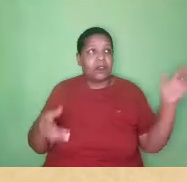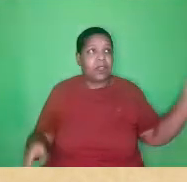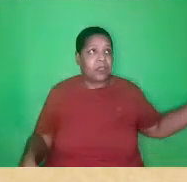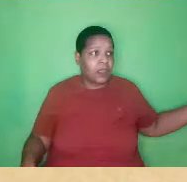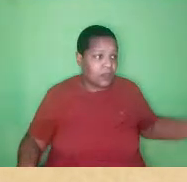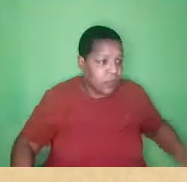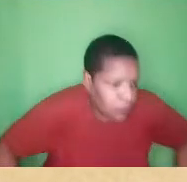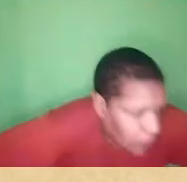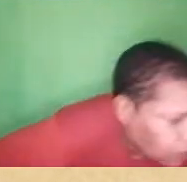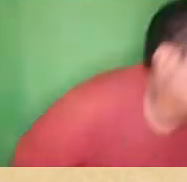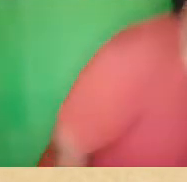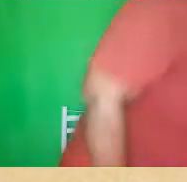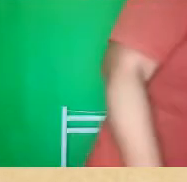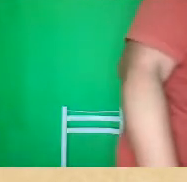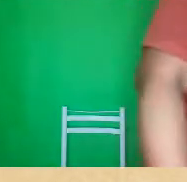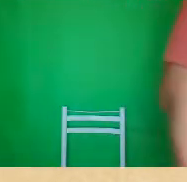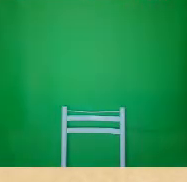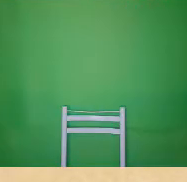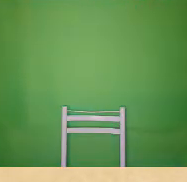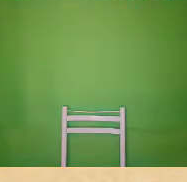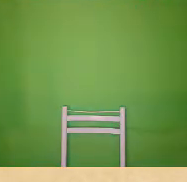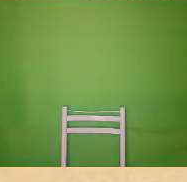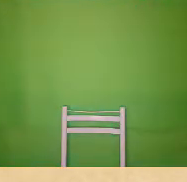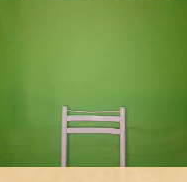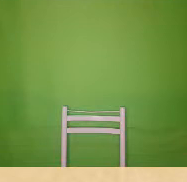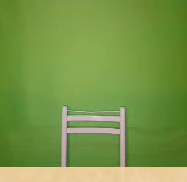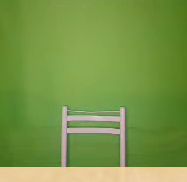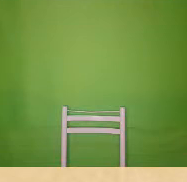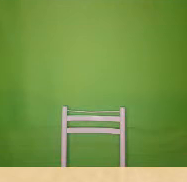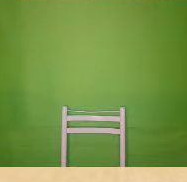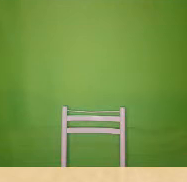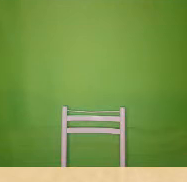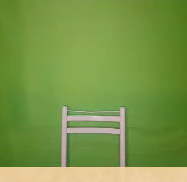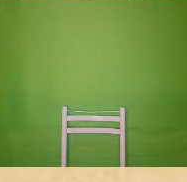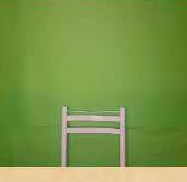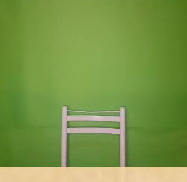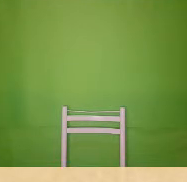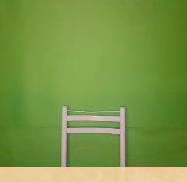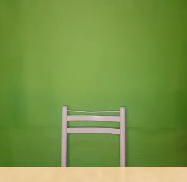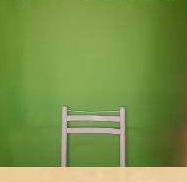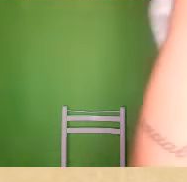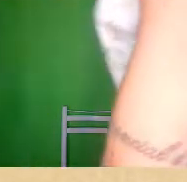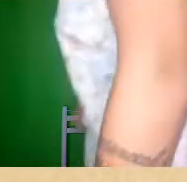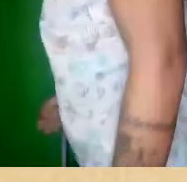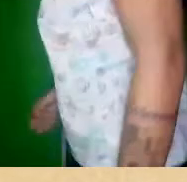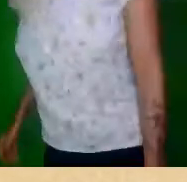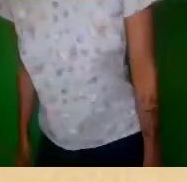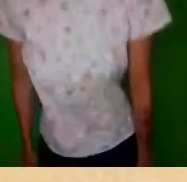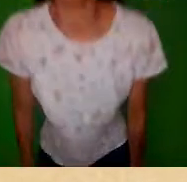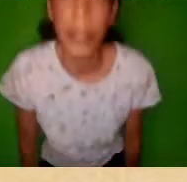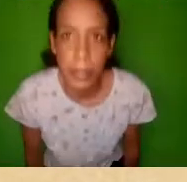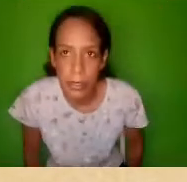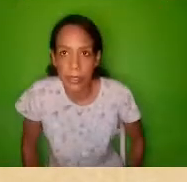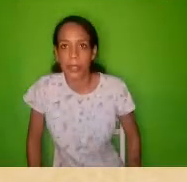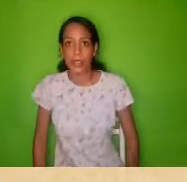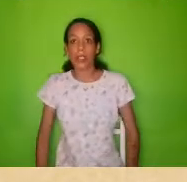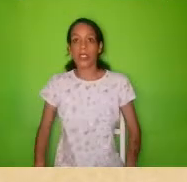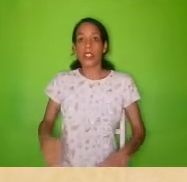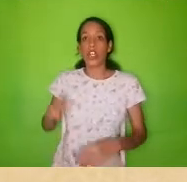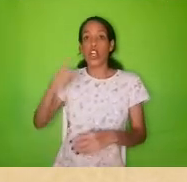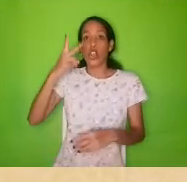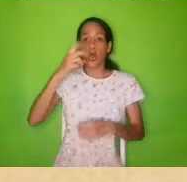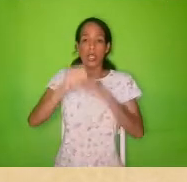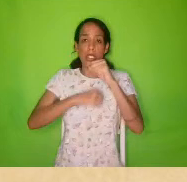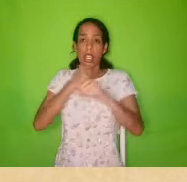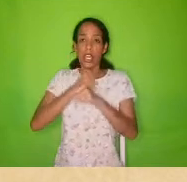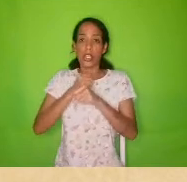não adianta a gente ficar dando pulo. O que eu pulo? Eu pulo logo do século XVI, caio dois séculos depois, do XVIII,